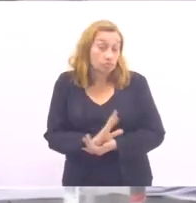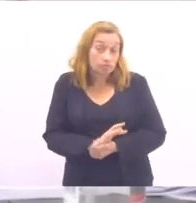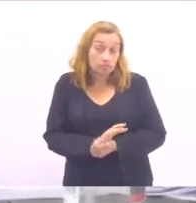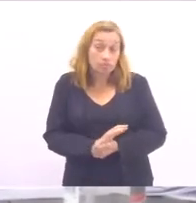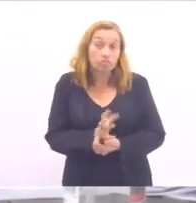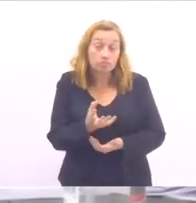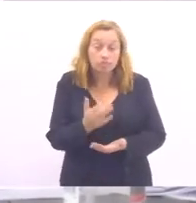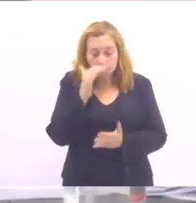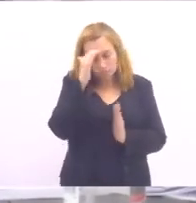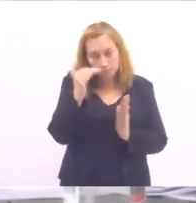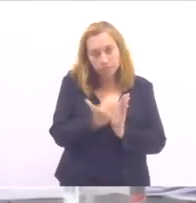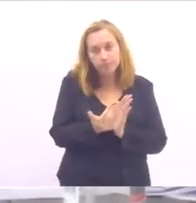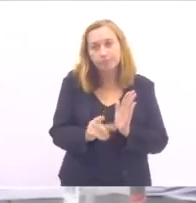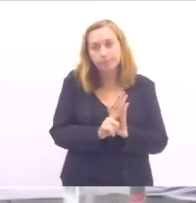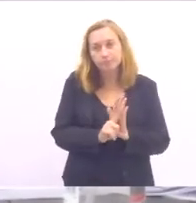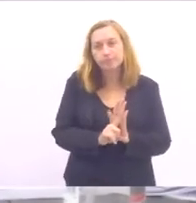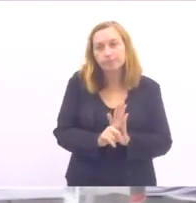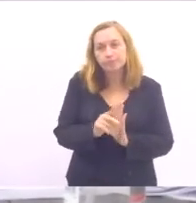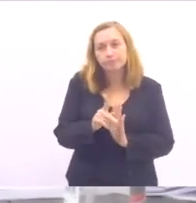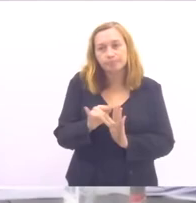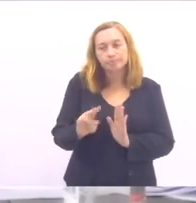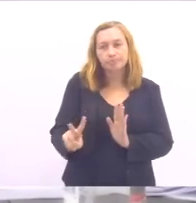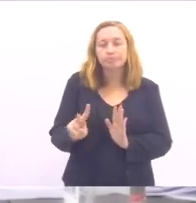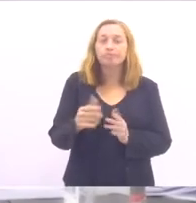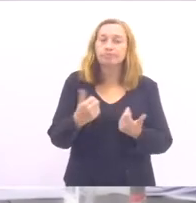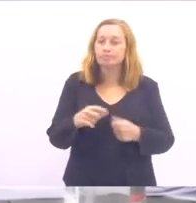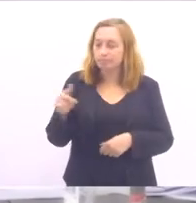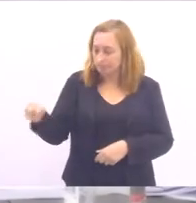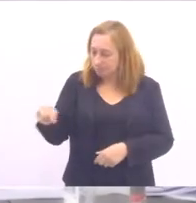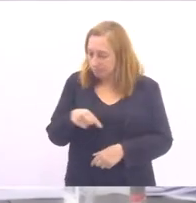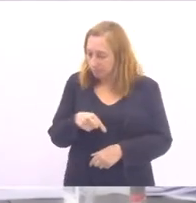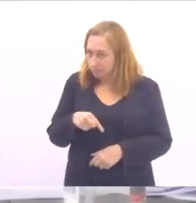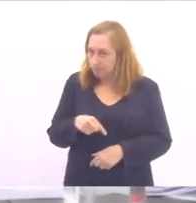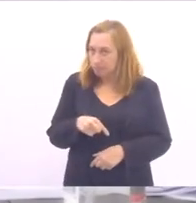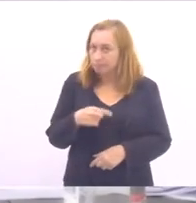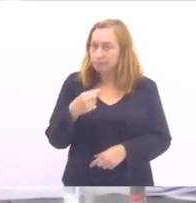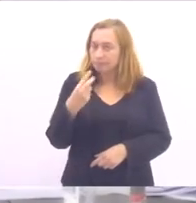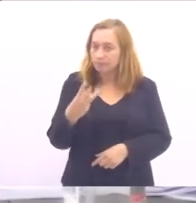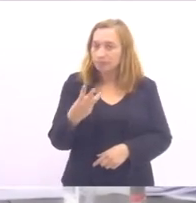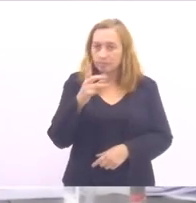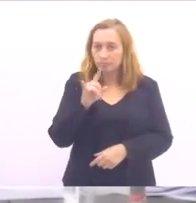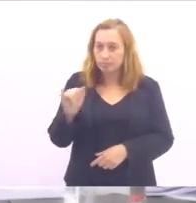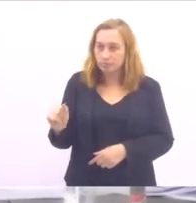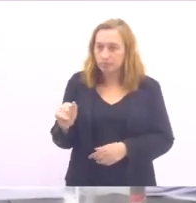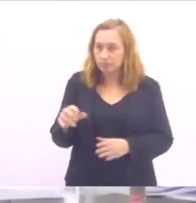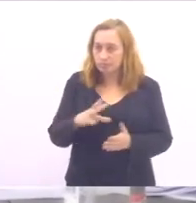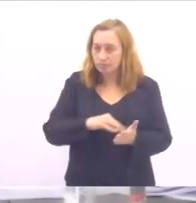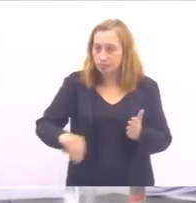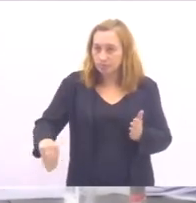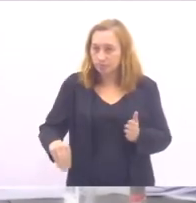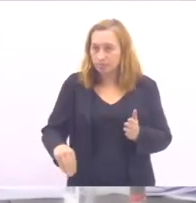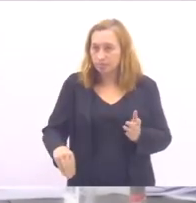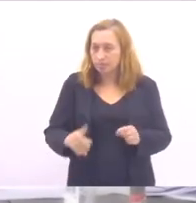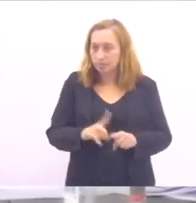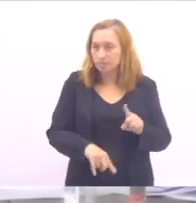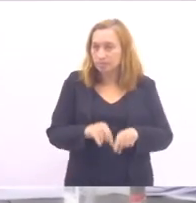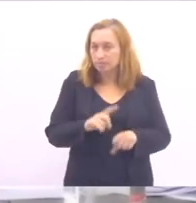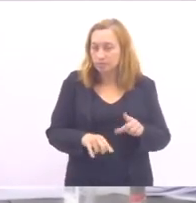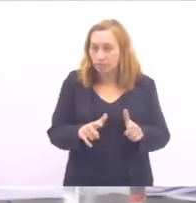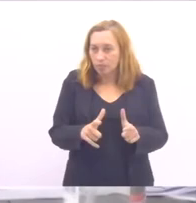quero cumprir a lei, quero fazer o PEV, mas tem que vir alguém aqui a cada 4 dias tirar esse material, porque senão daqui a pouco vai